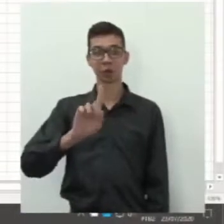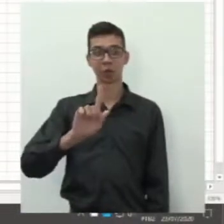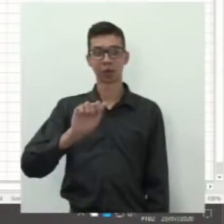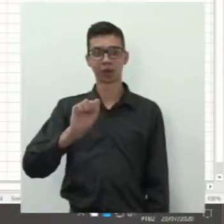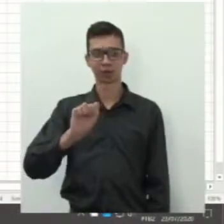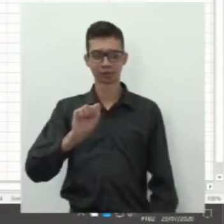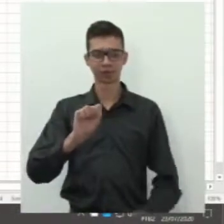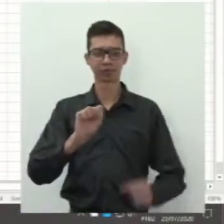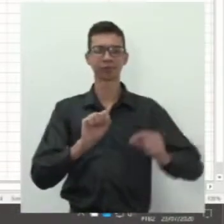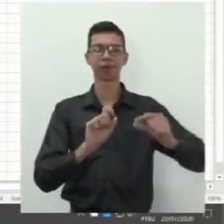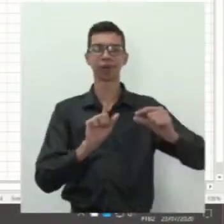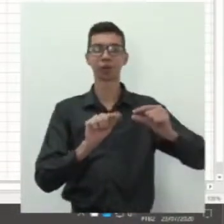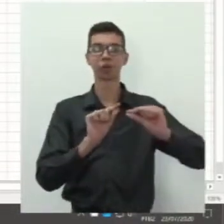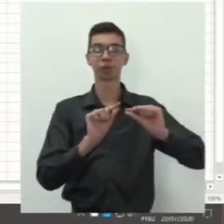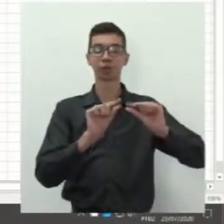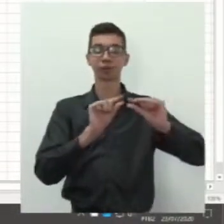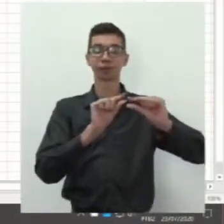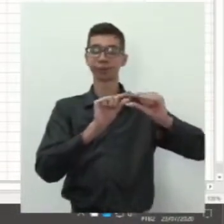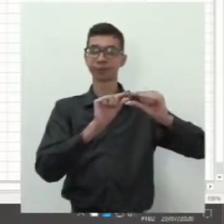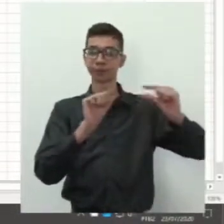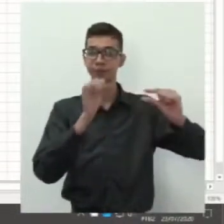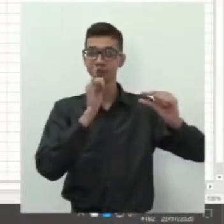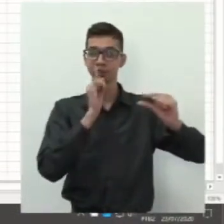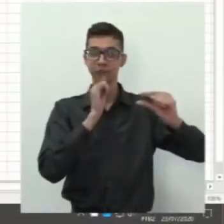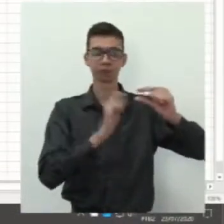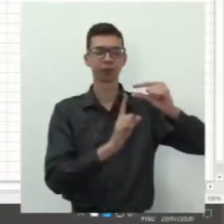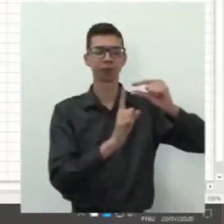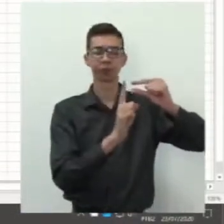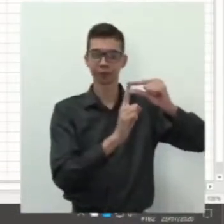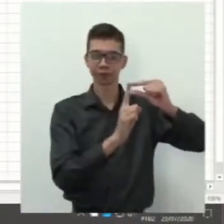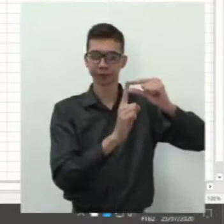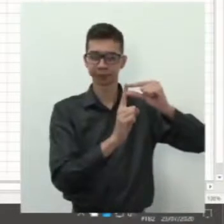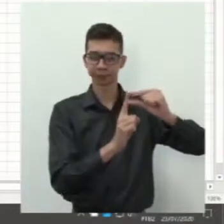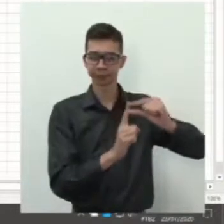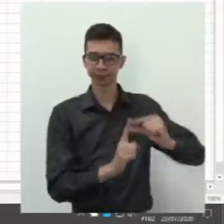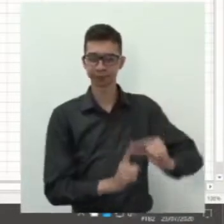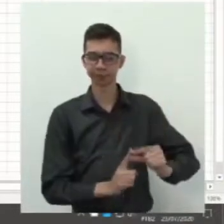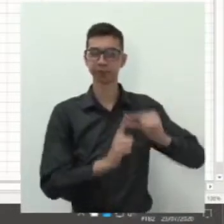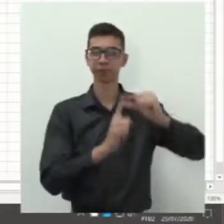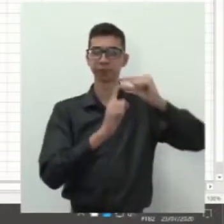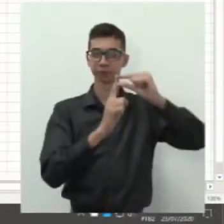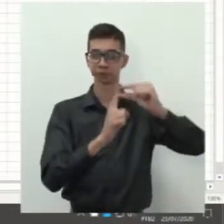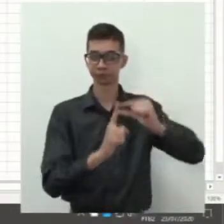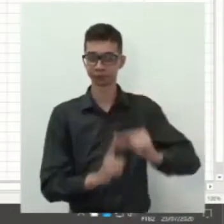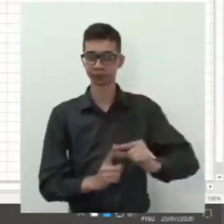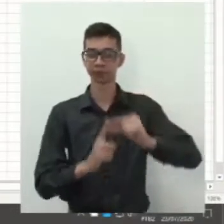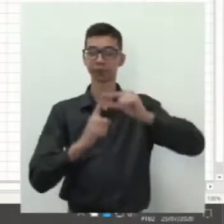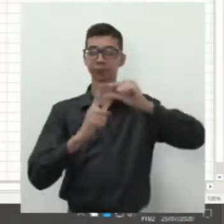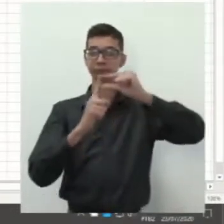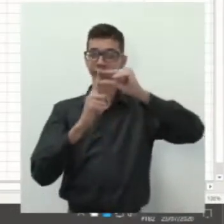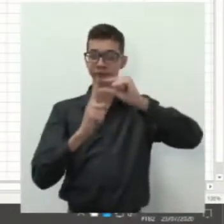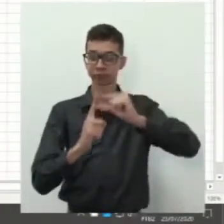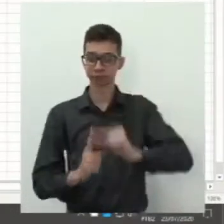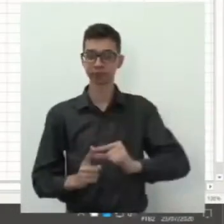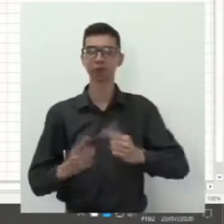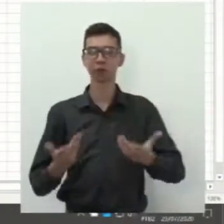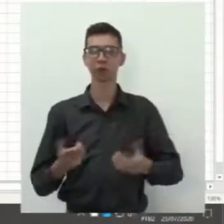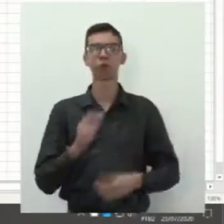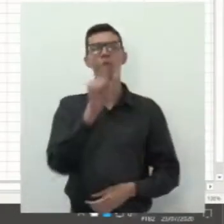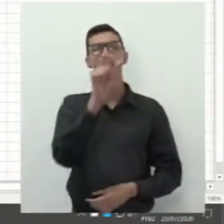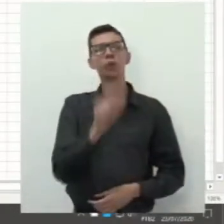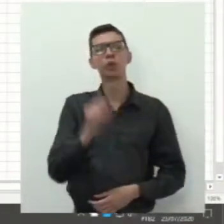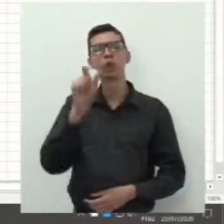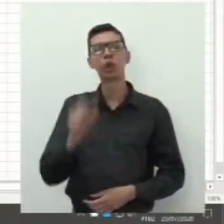aqui da coluna A. Então, as colunas, elas estão em letras, tá? Então, ó, cada coluna está em letra. Quando eu clico na letra,